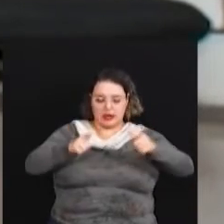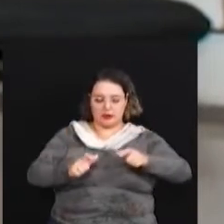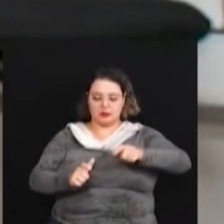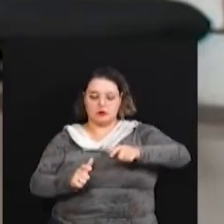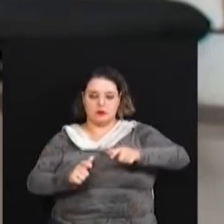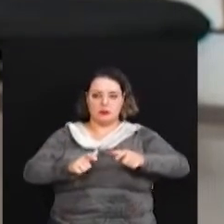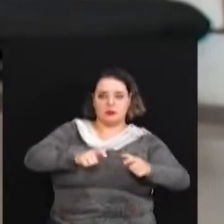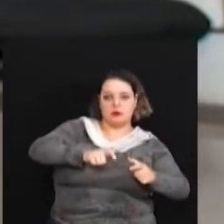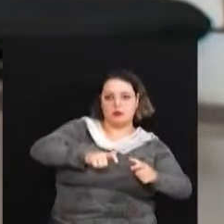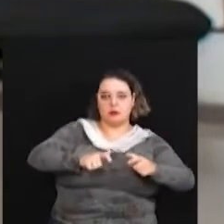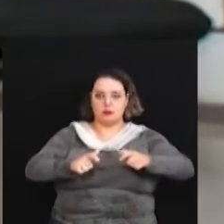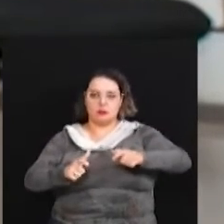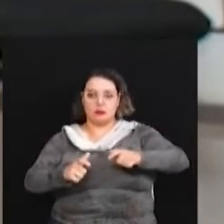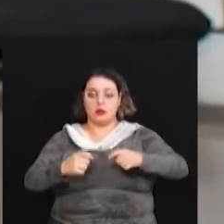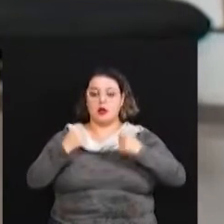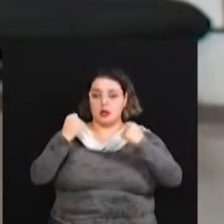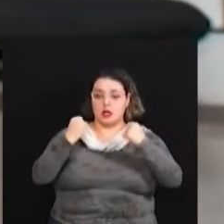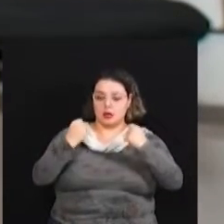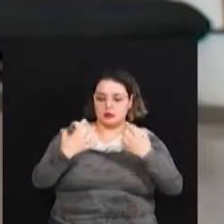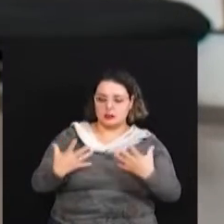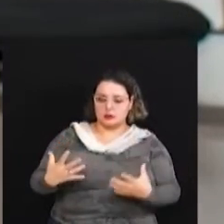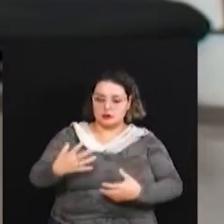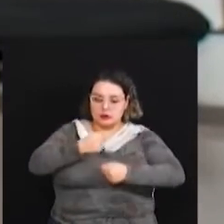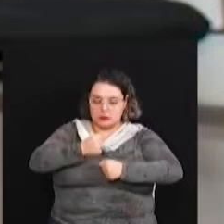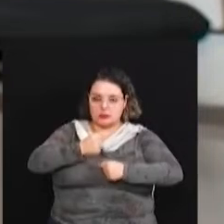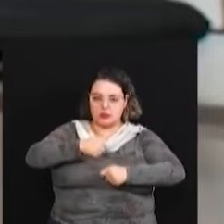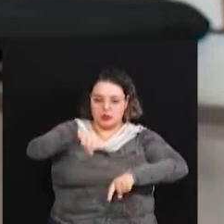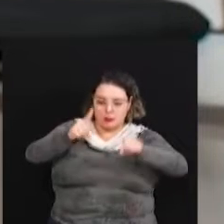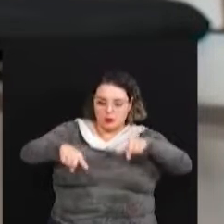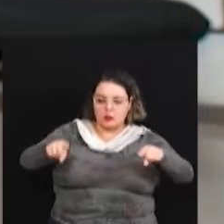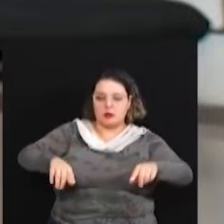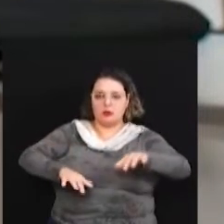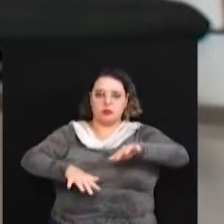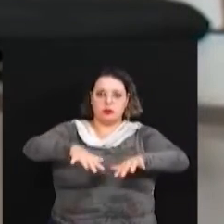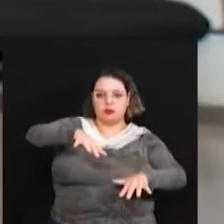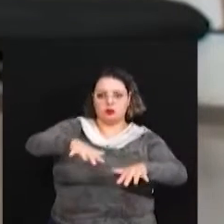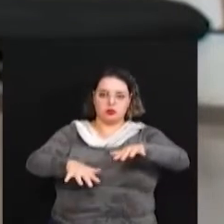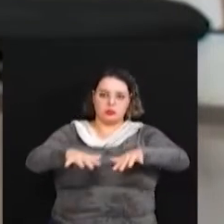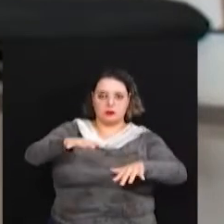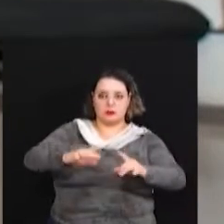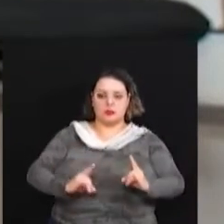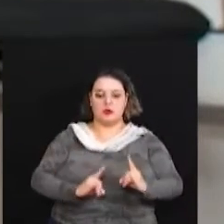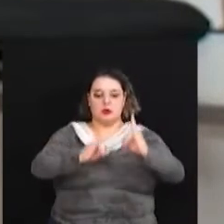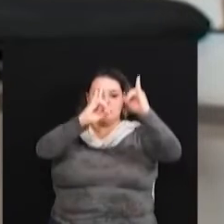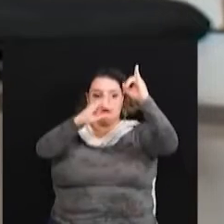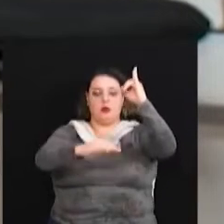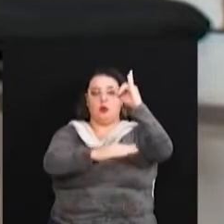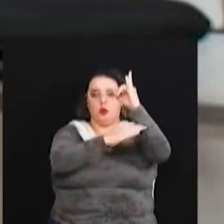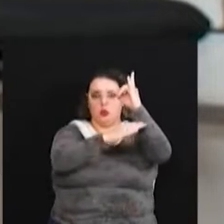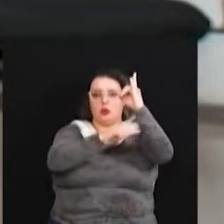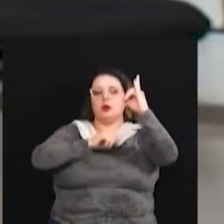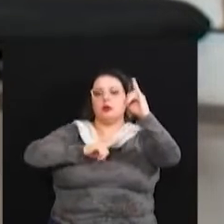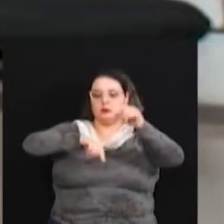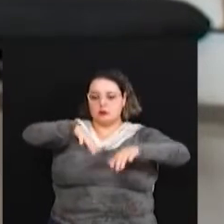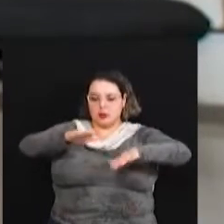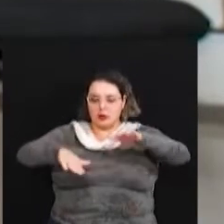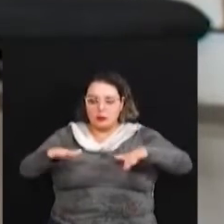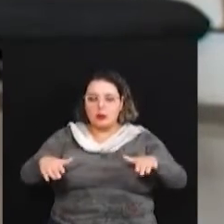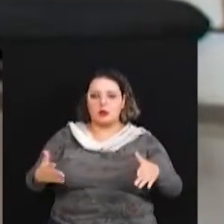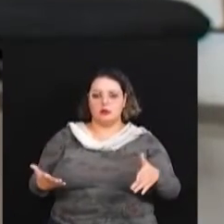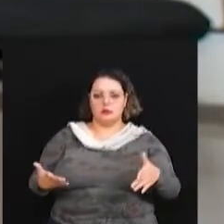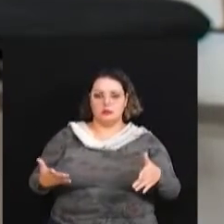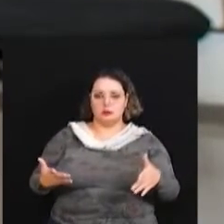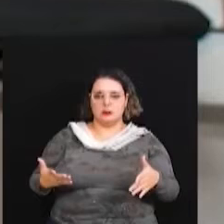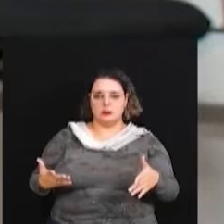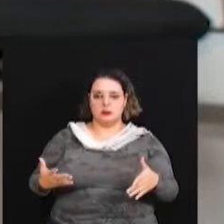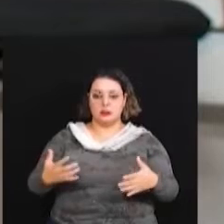são projetados, inclusive, para resistir a oscilações. Então, é comum que nos andares mais altos haja uma oscilação